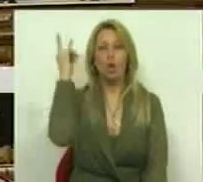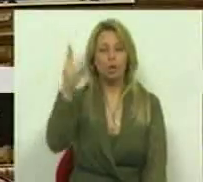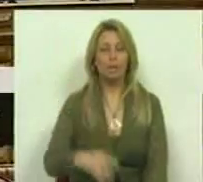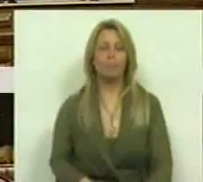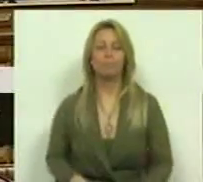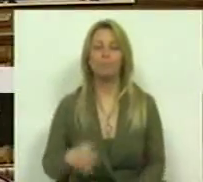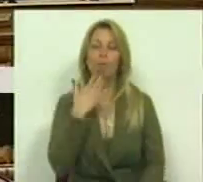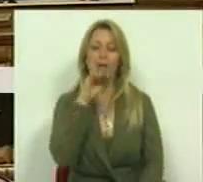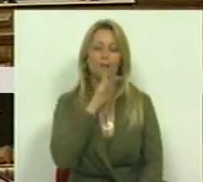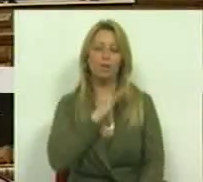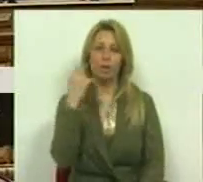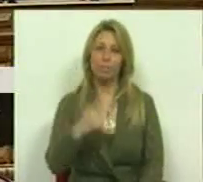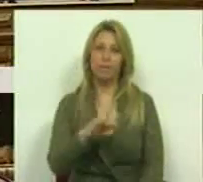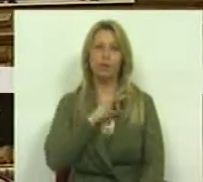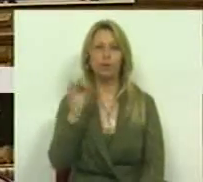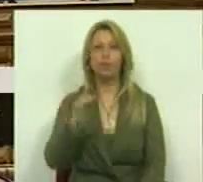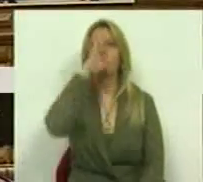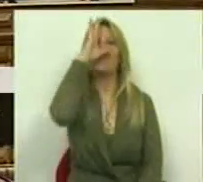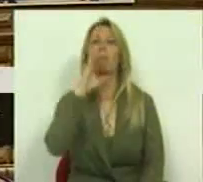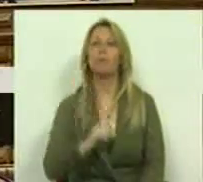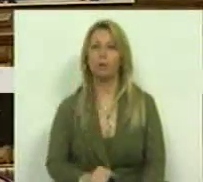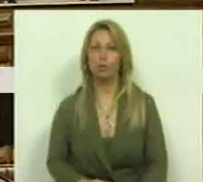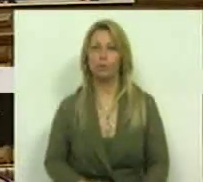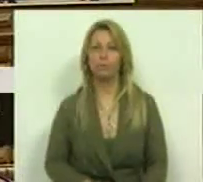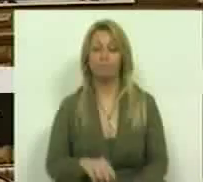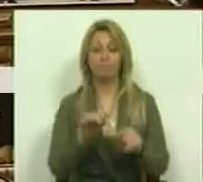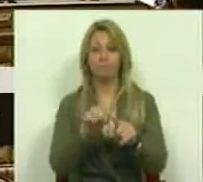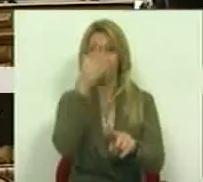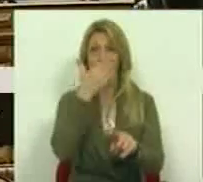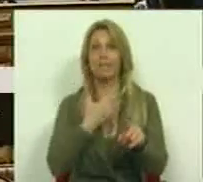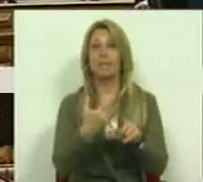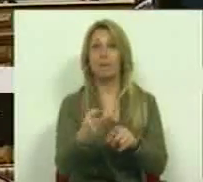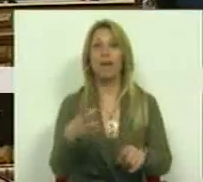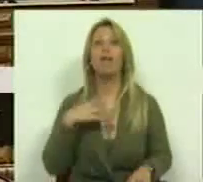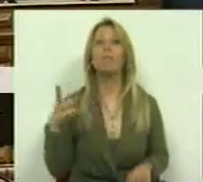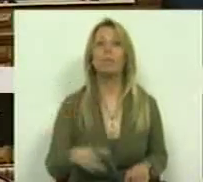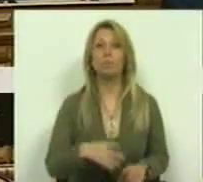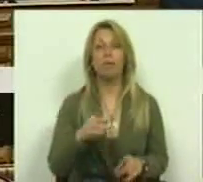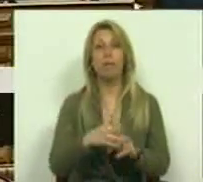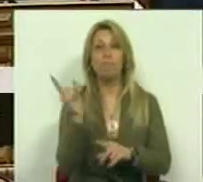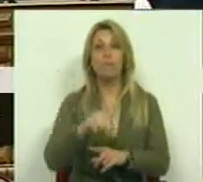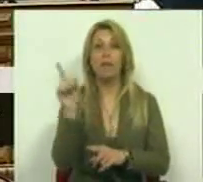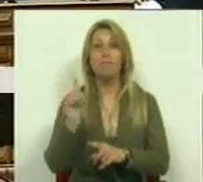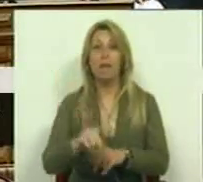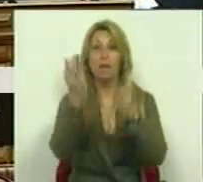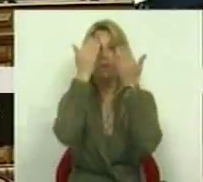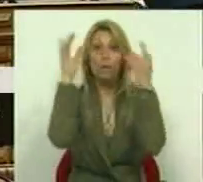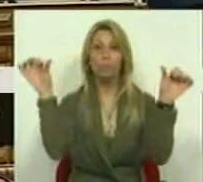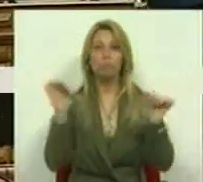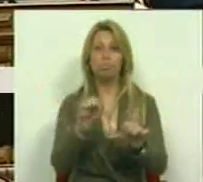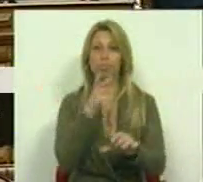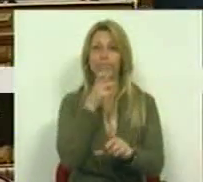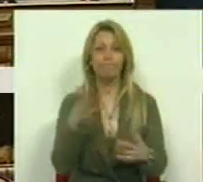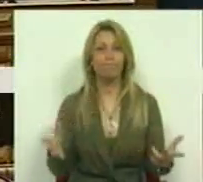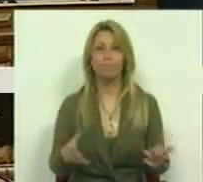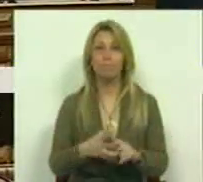Muito obrigado, Sra. Presidente. Sr. Primeiro-Ministro, esta semana Portugal teve duas más notícias. Atingimos